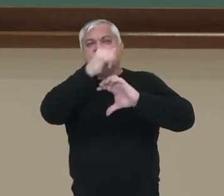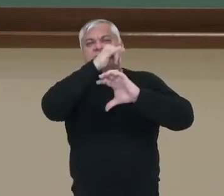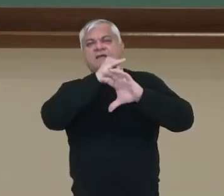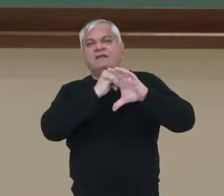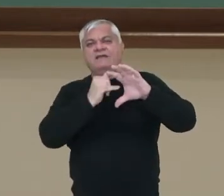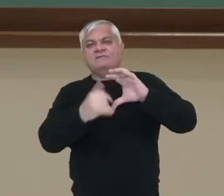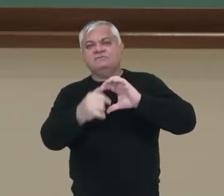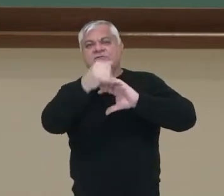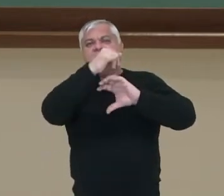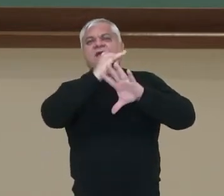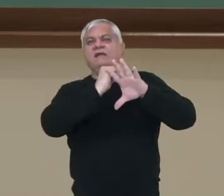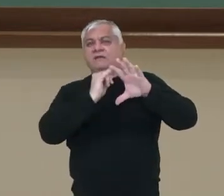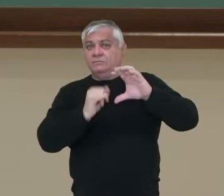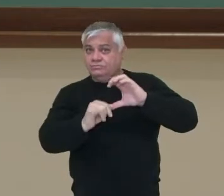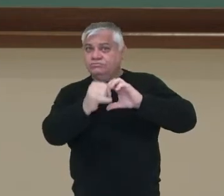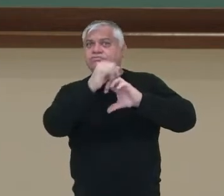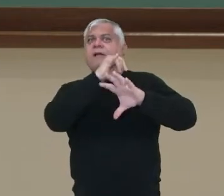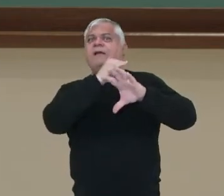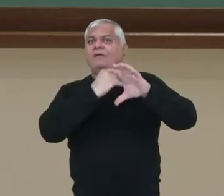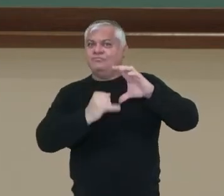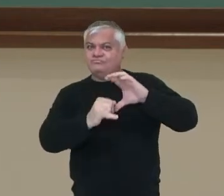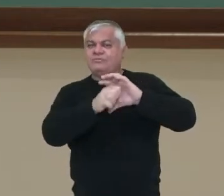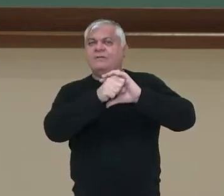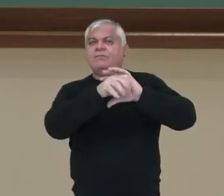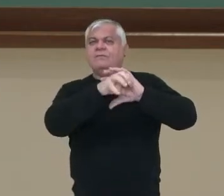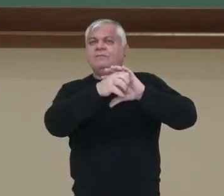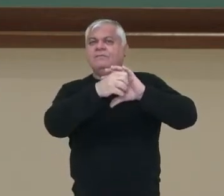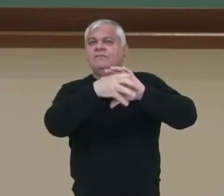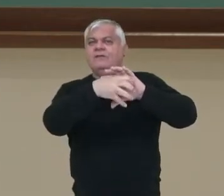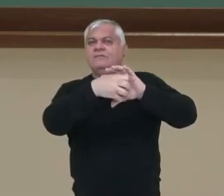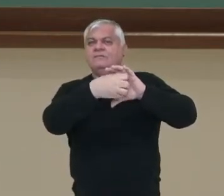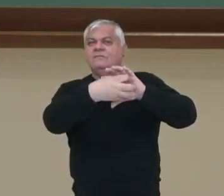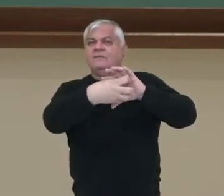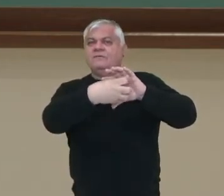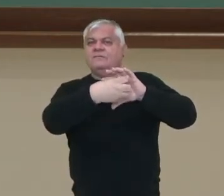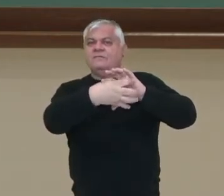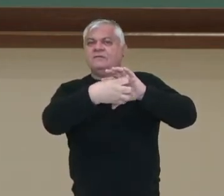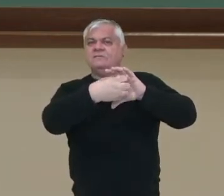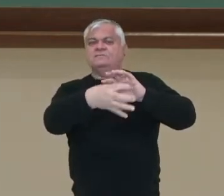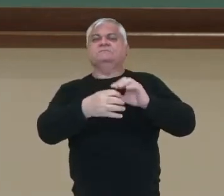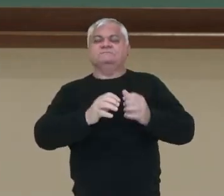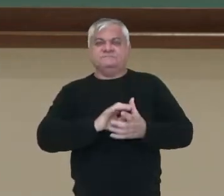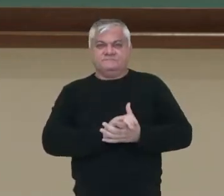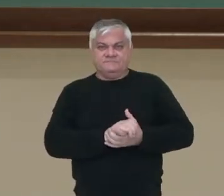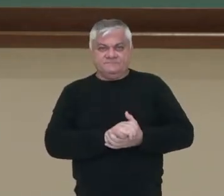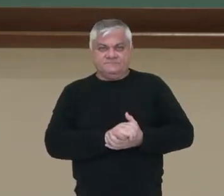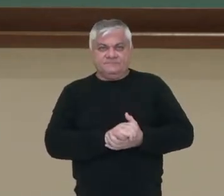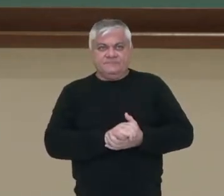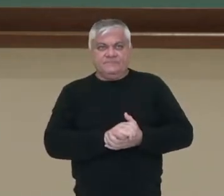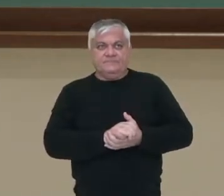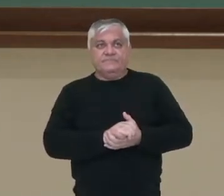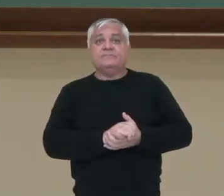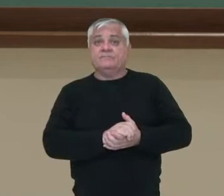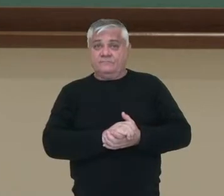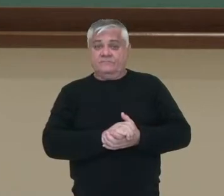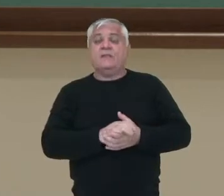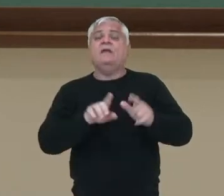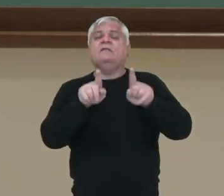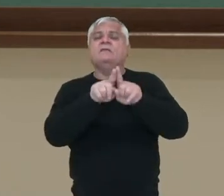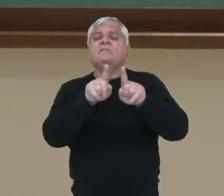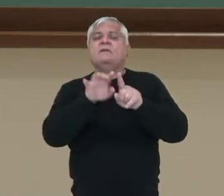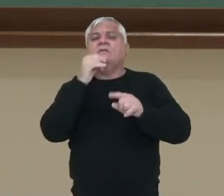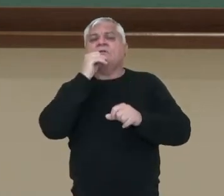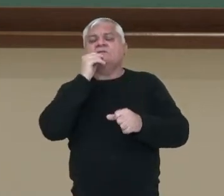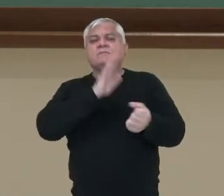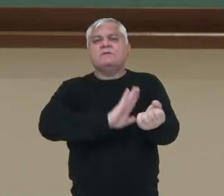coração e que faz com que ele faça esse movimento contínuo, tá? a pressão normal em que o